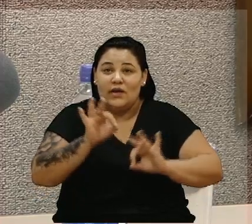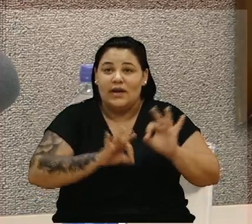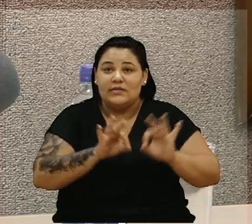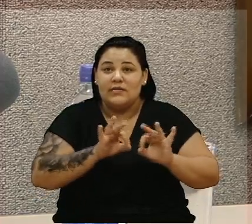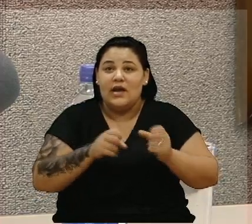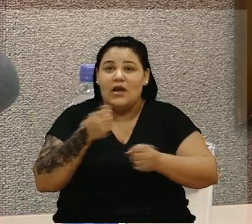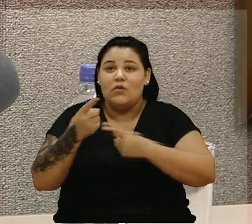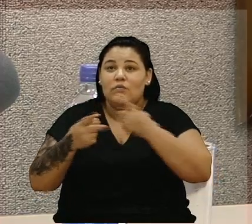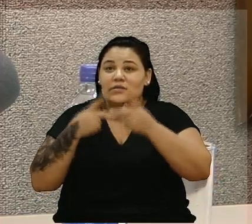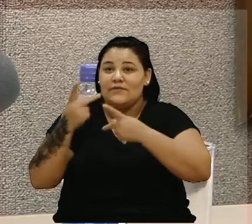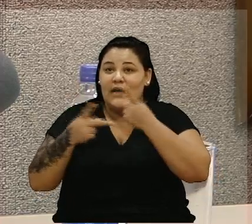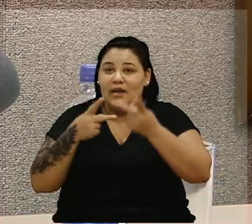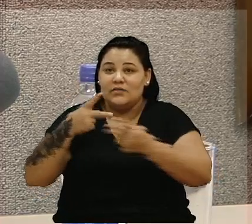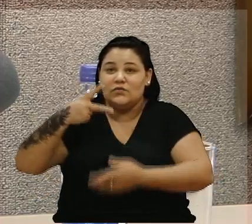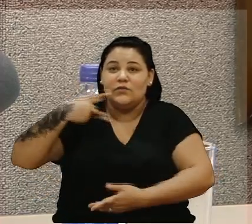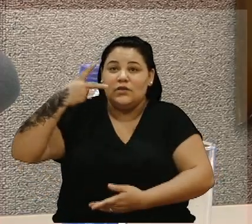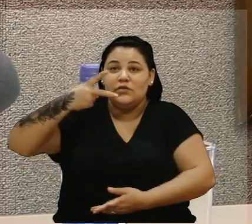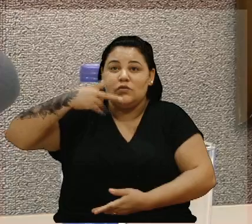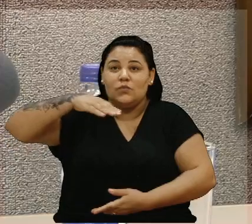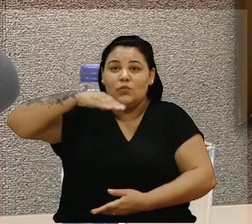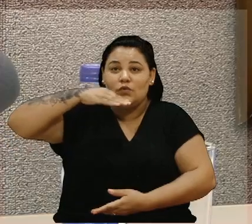do vereador Bortola,